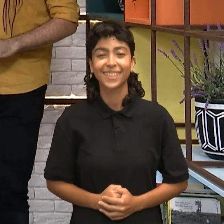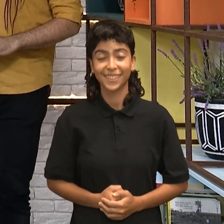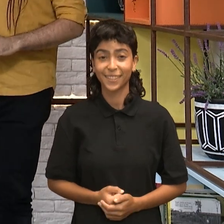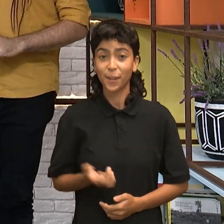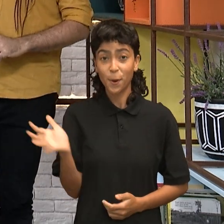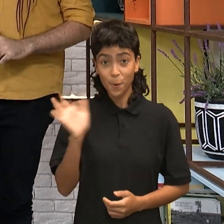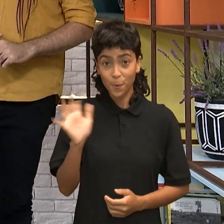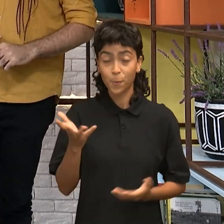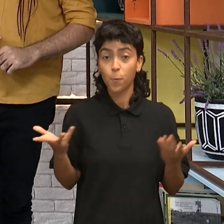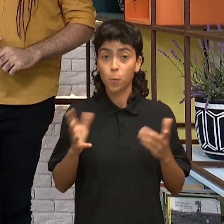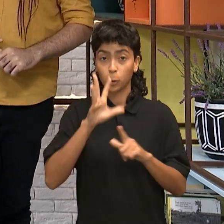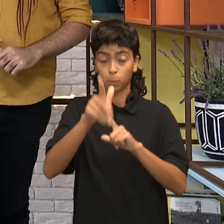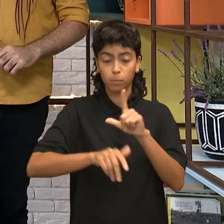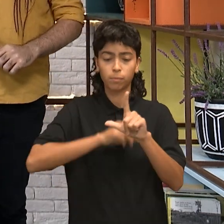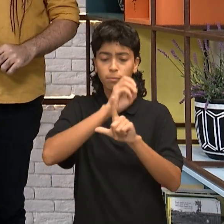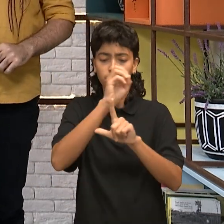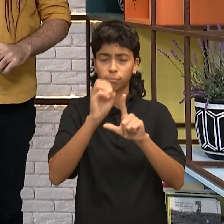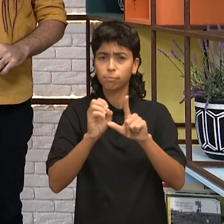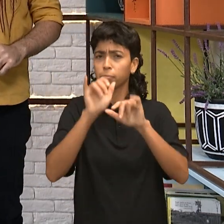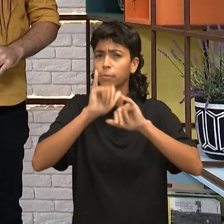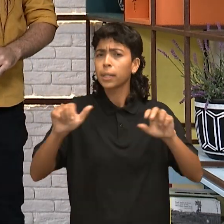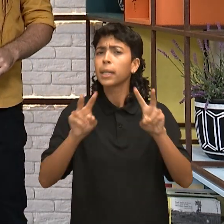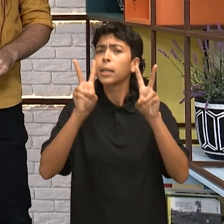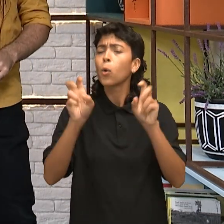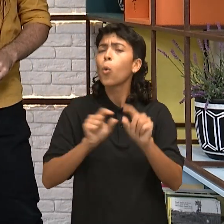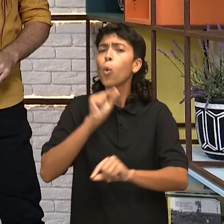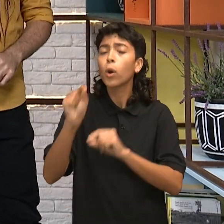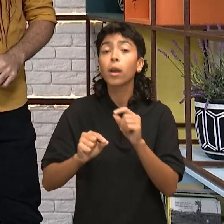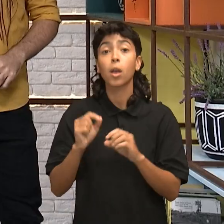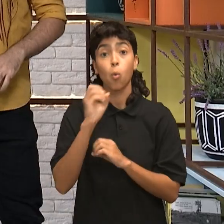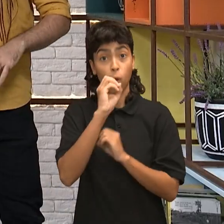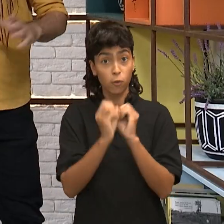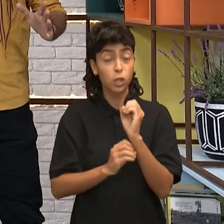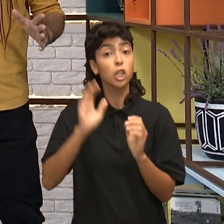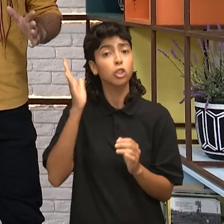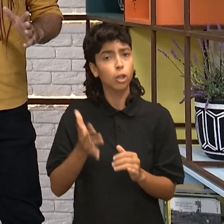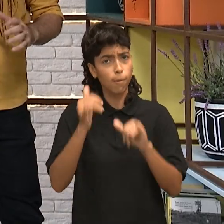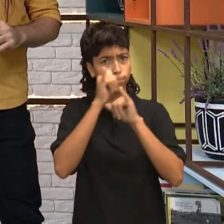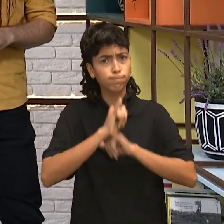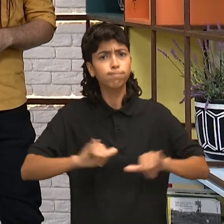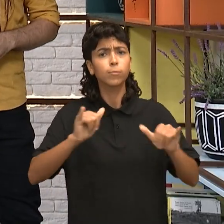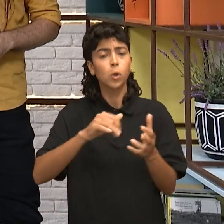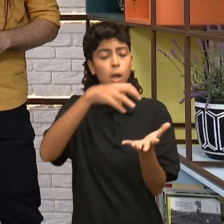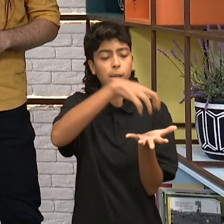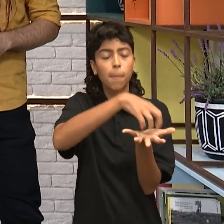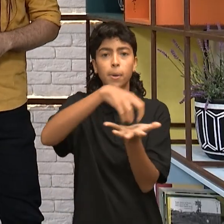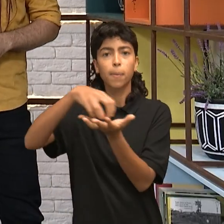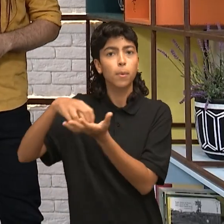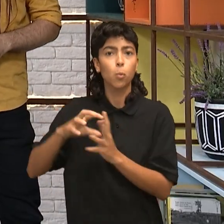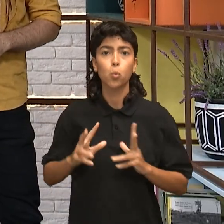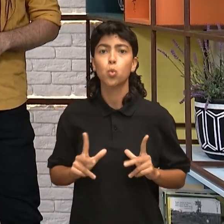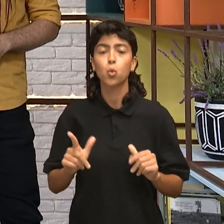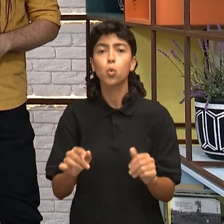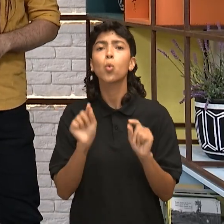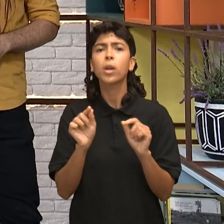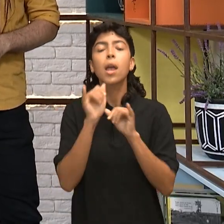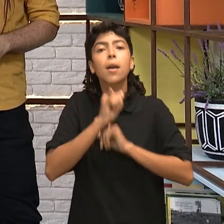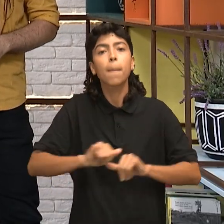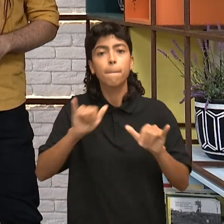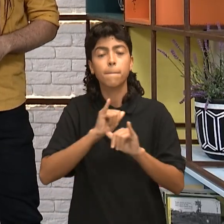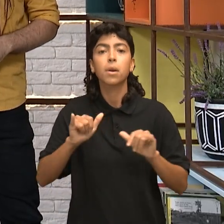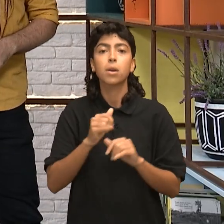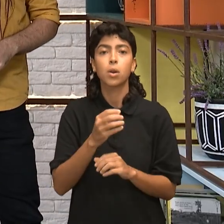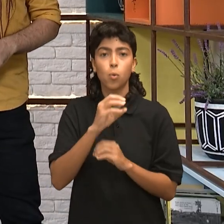Oi pessoal, no Mundo UFG de hoje você vai ver que a UFG lançou em todo o campo da universidade a campanha UFG pela Vida